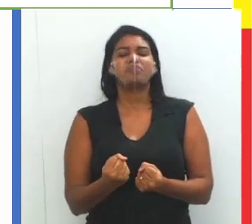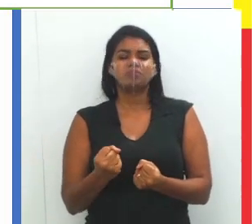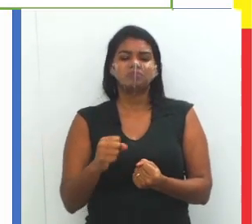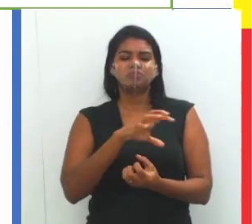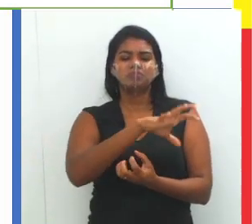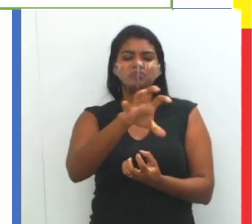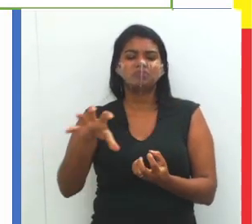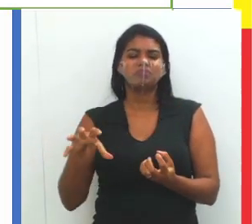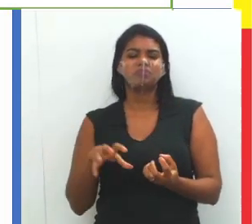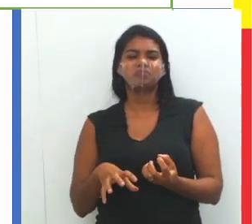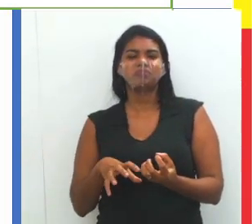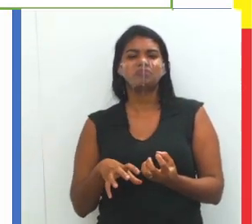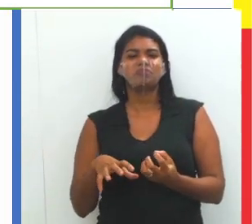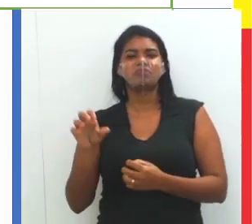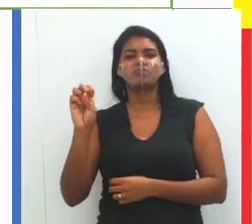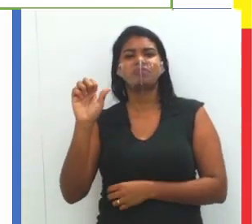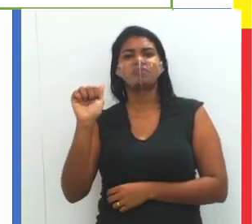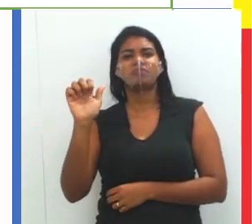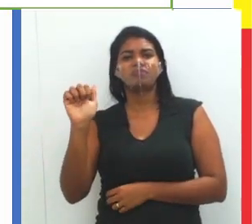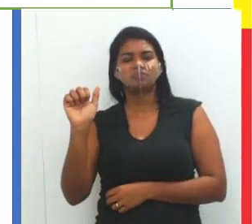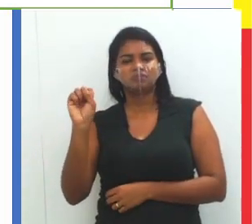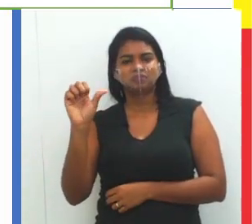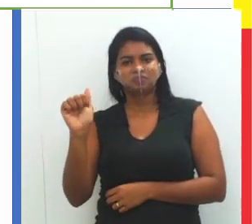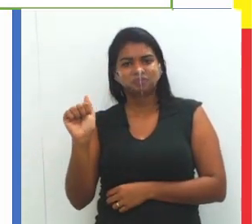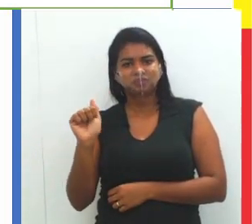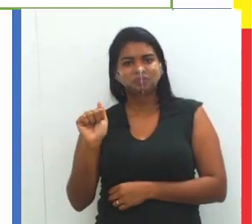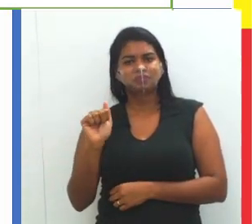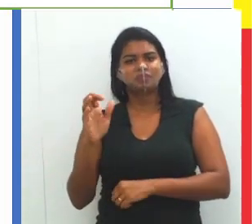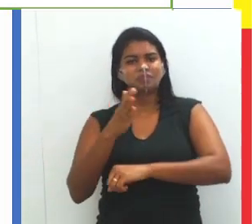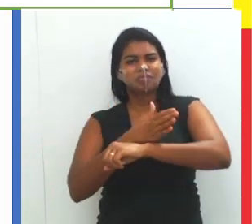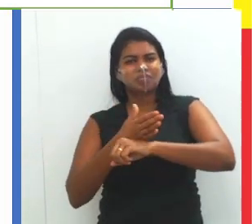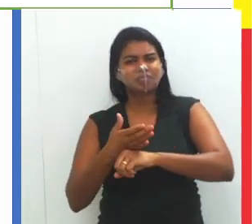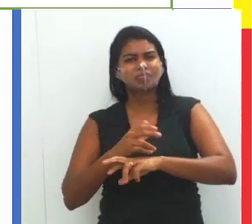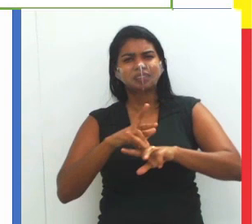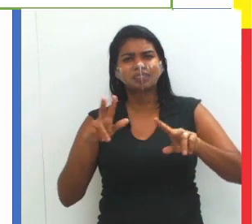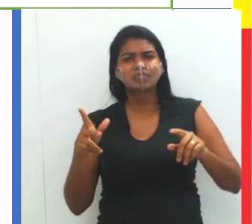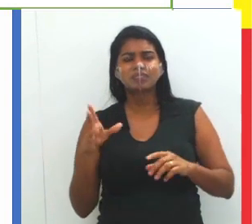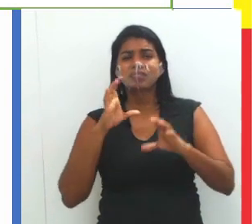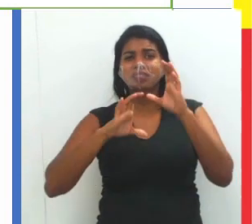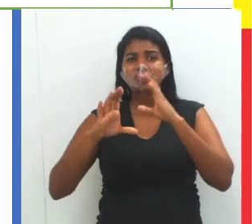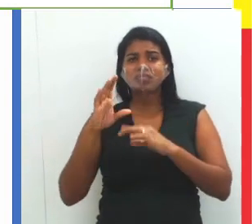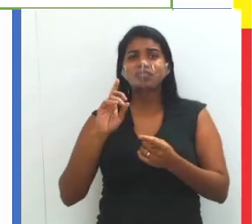a região, né? Asa Branca foi gravada por diversos cantores,